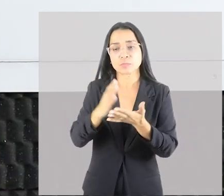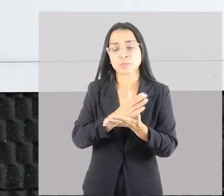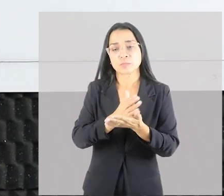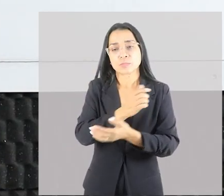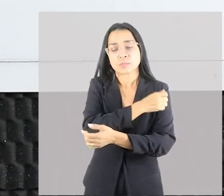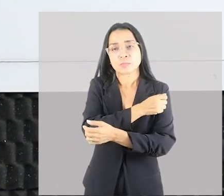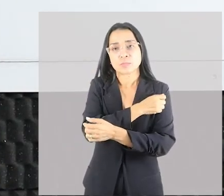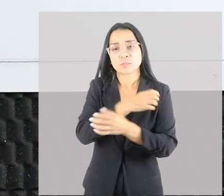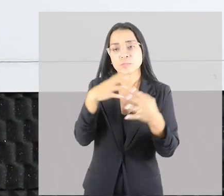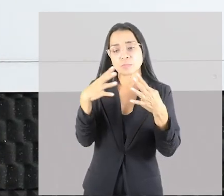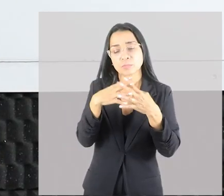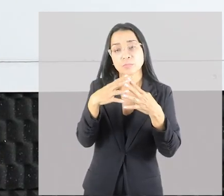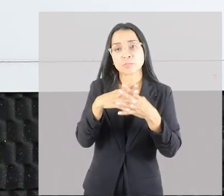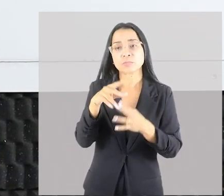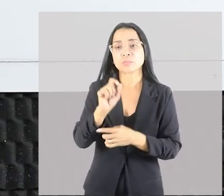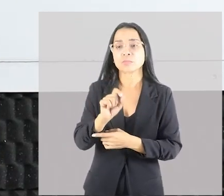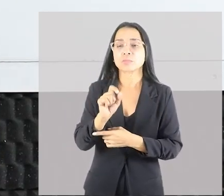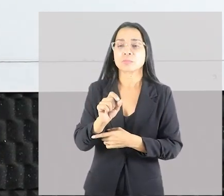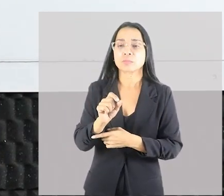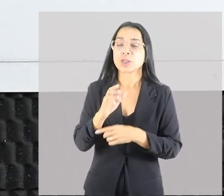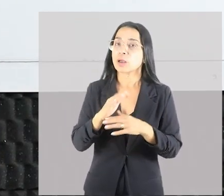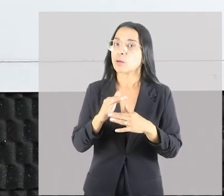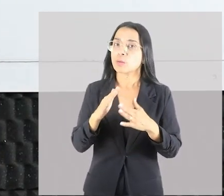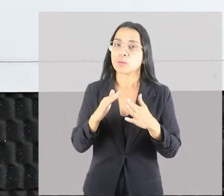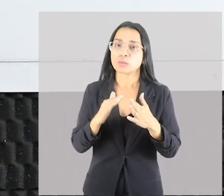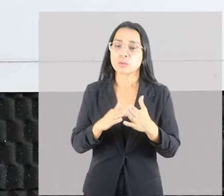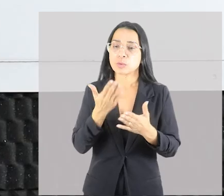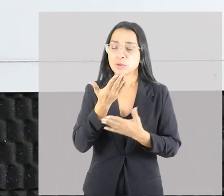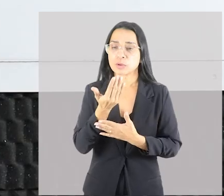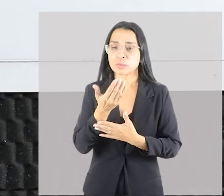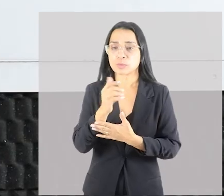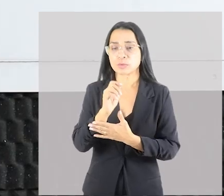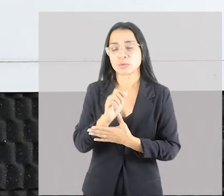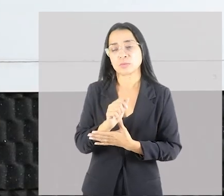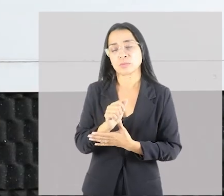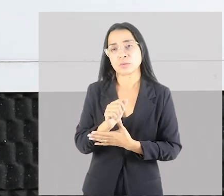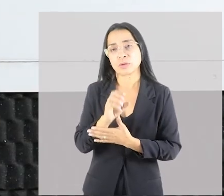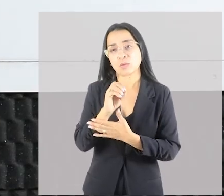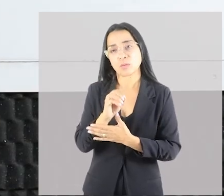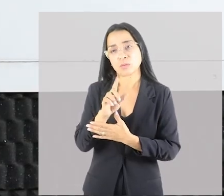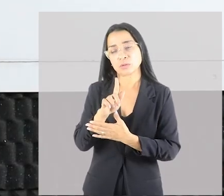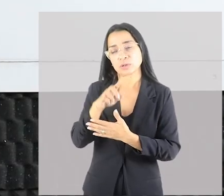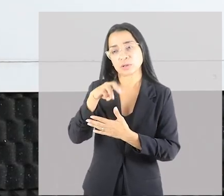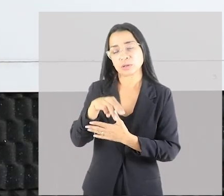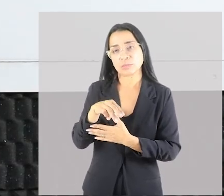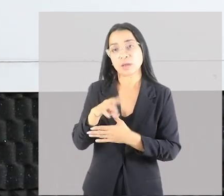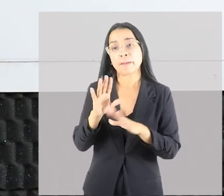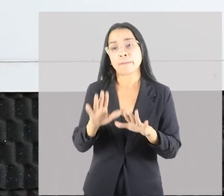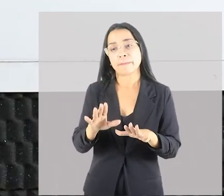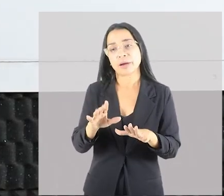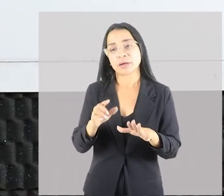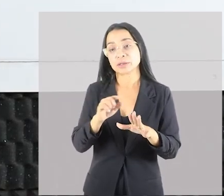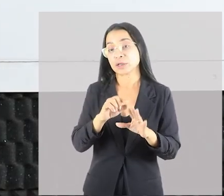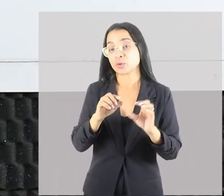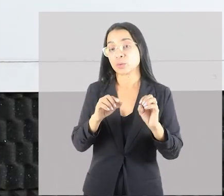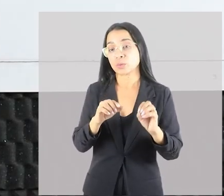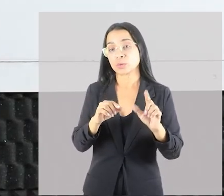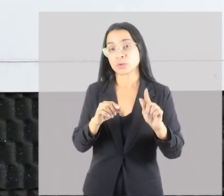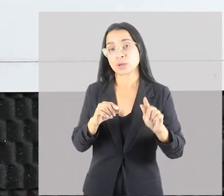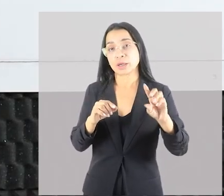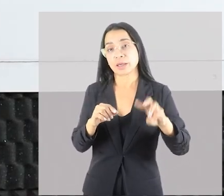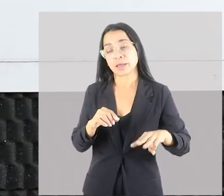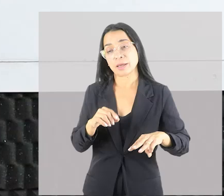se confundem, que é o quê? Todo transgênico, ele é um OGM, mas nem todo OGM é um